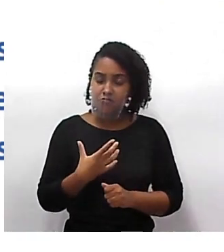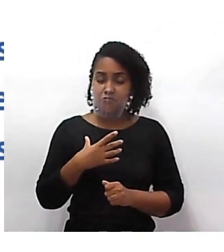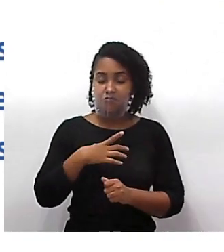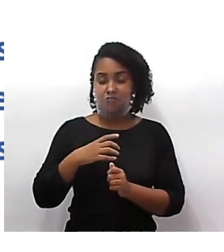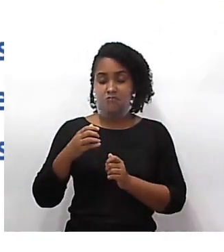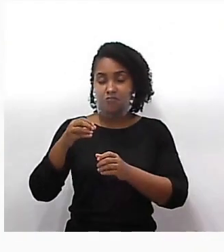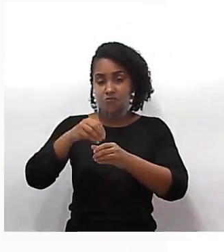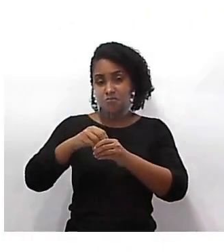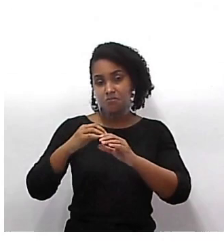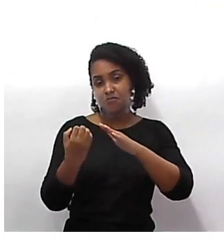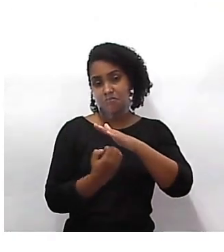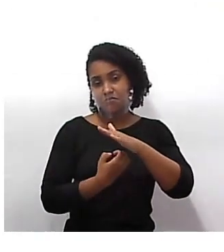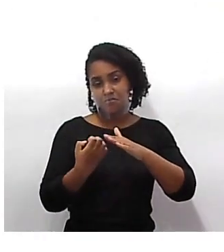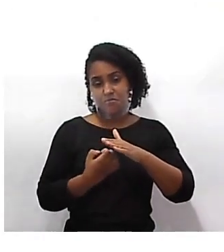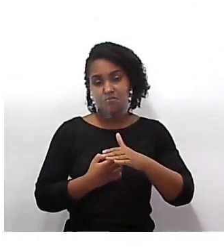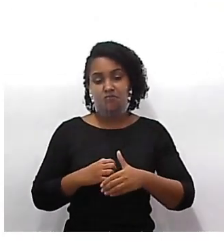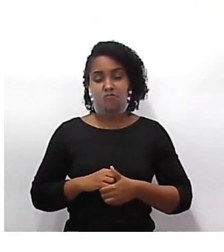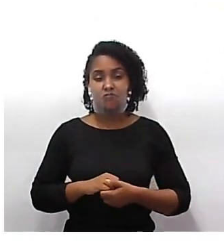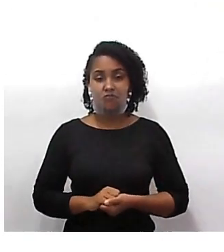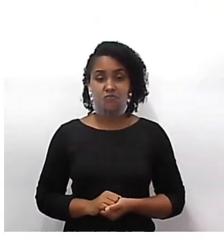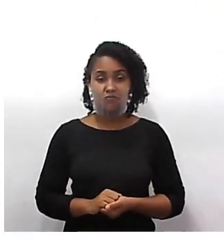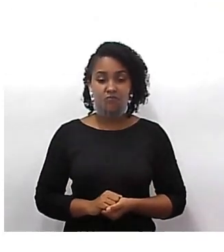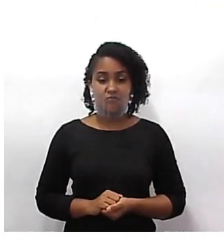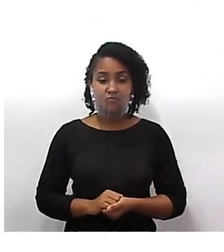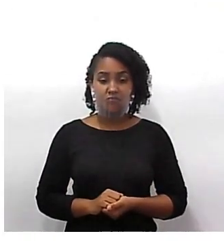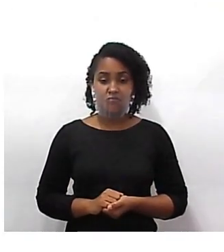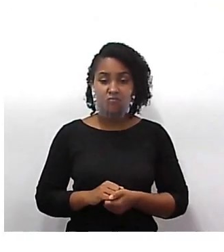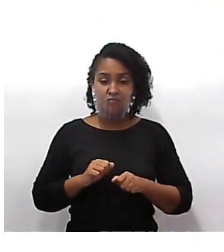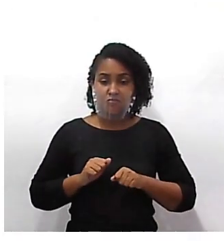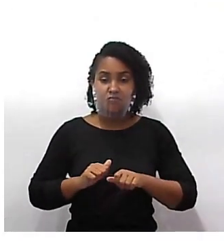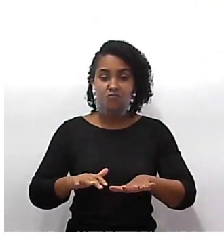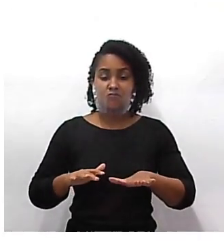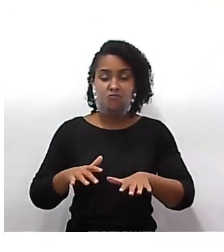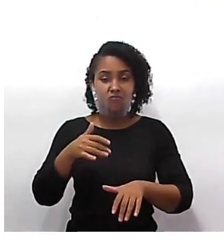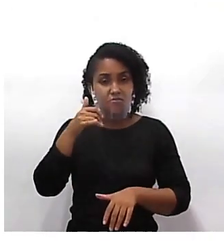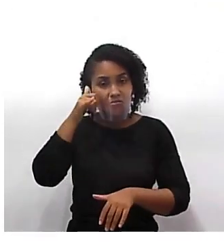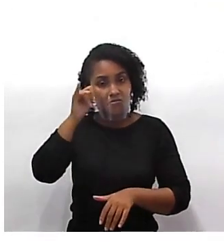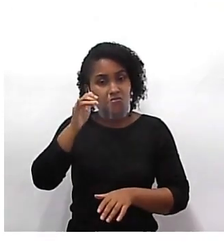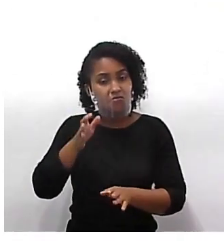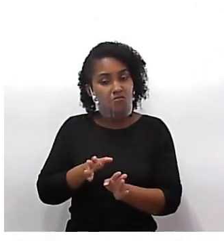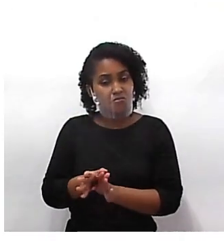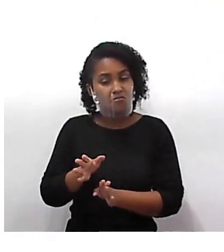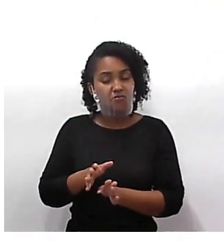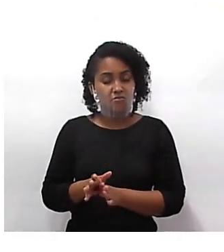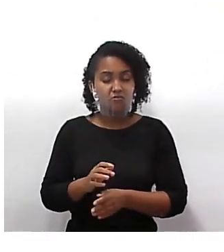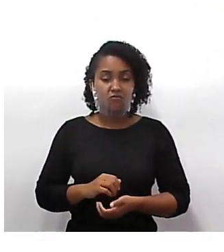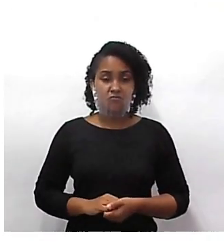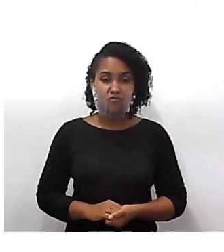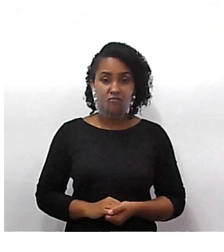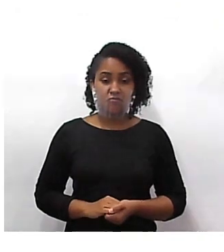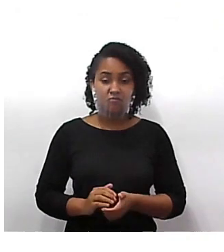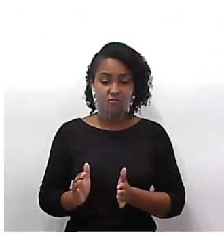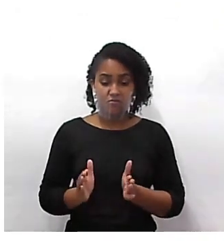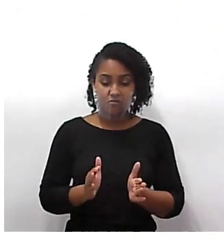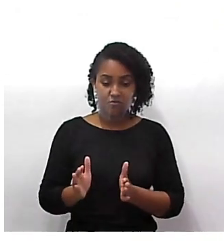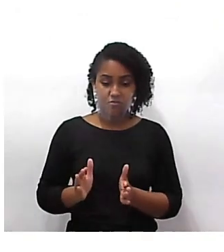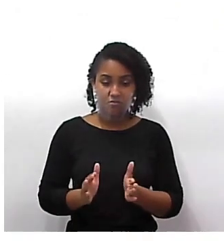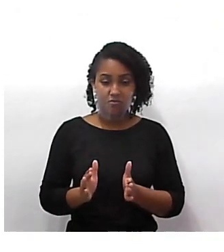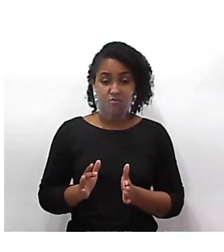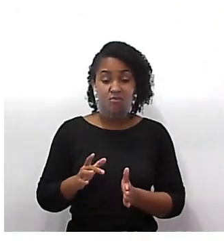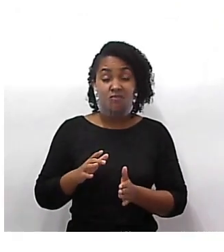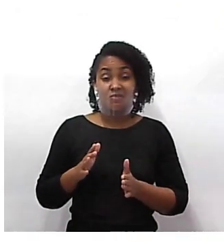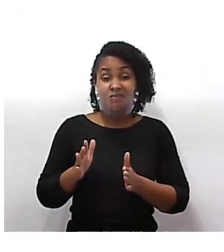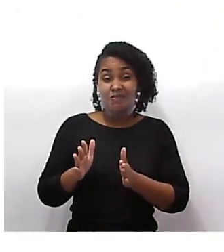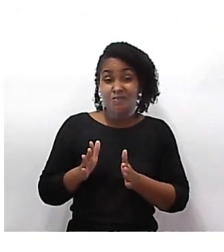da empresa. Modo de transmissão e medidas preventivas. O período de incubação é